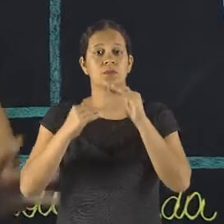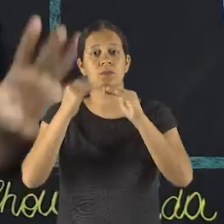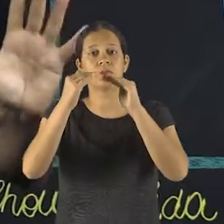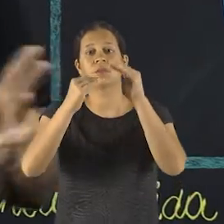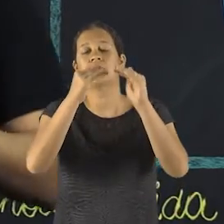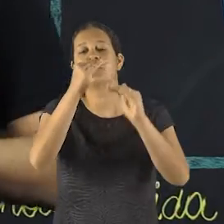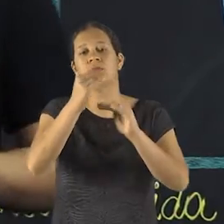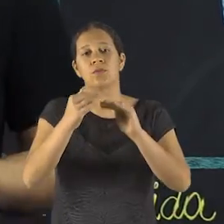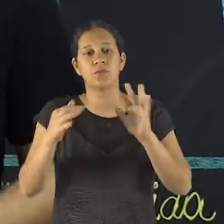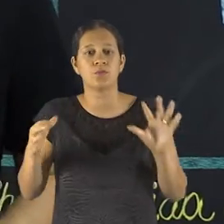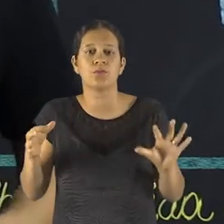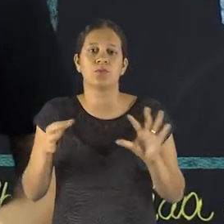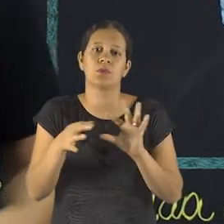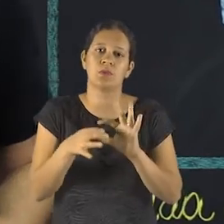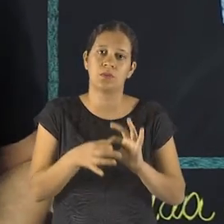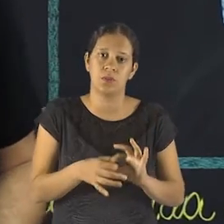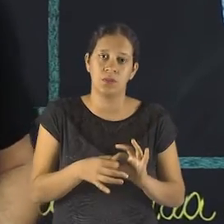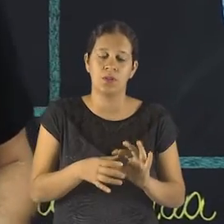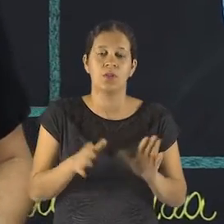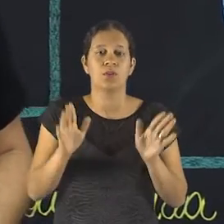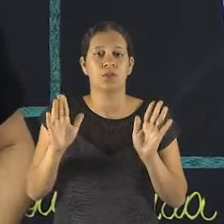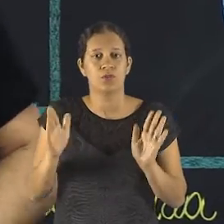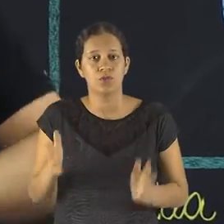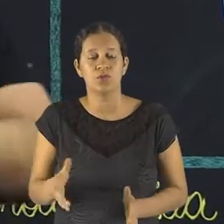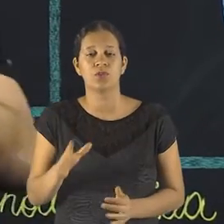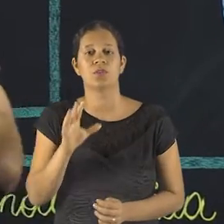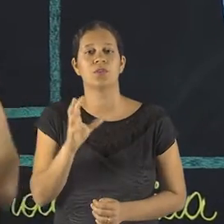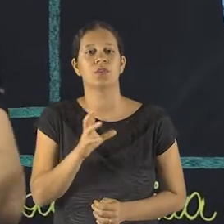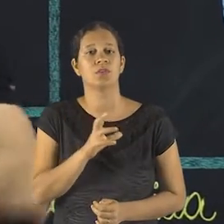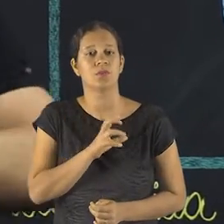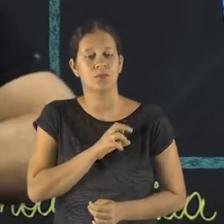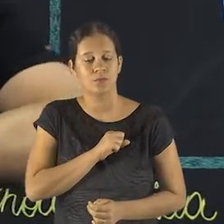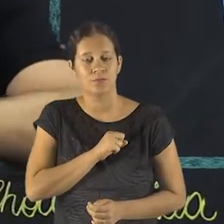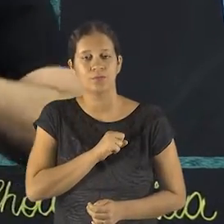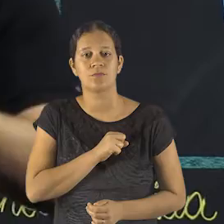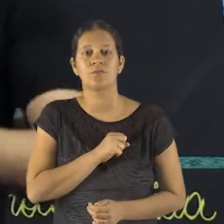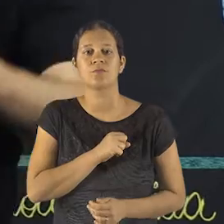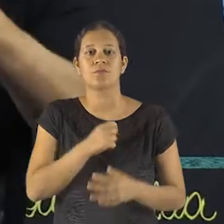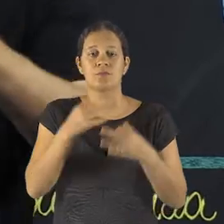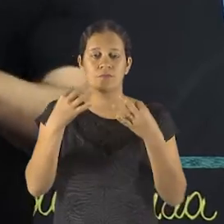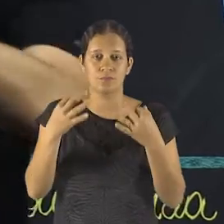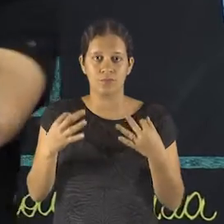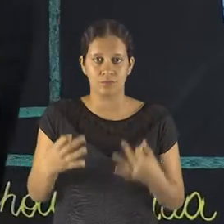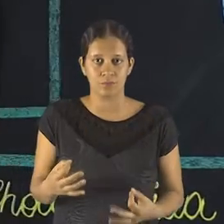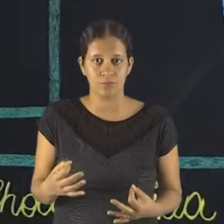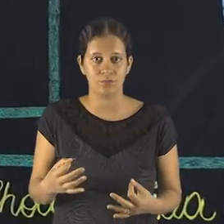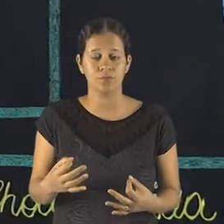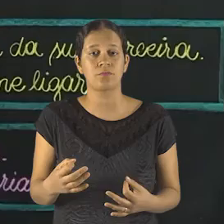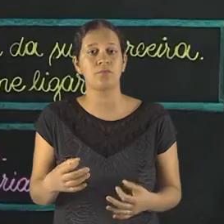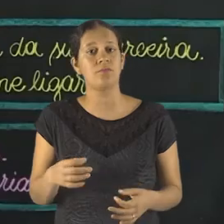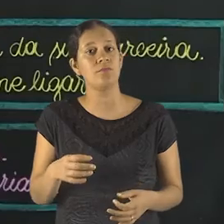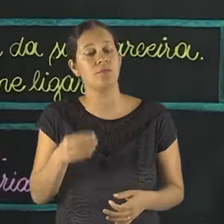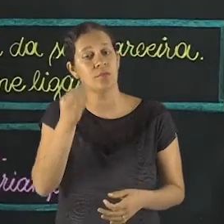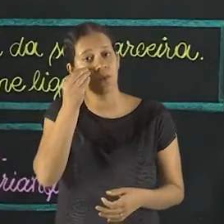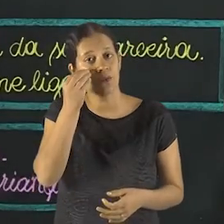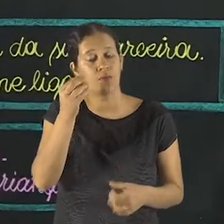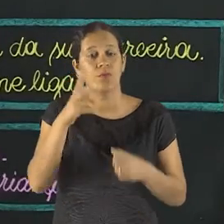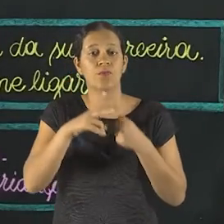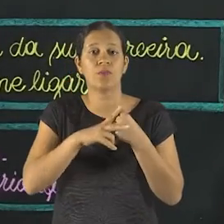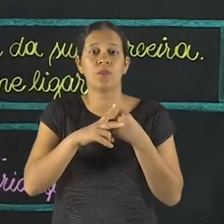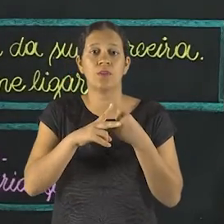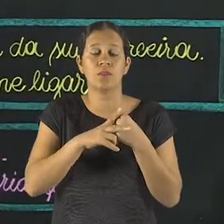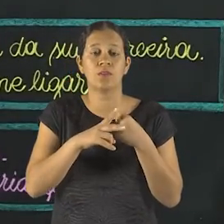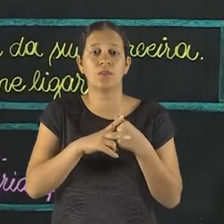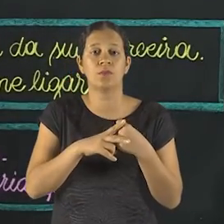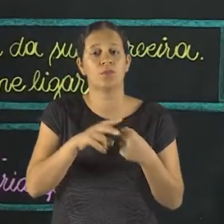introduzida por um conectivo, já que o amor é exato. Aí eu estaria conjugando o verbo ser, que aqui